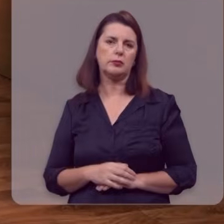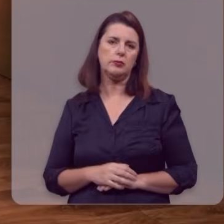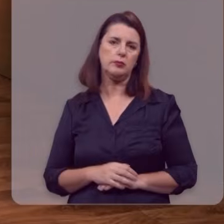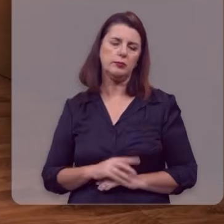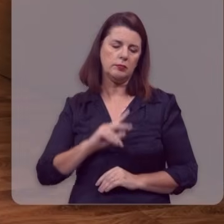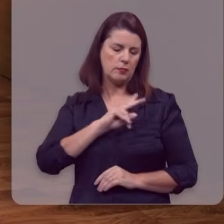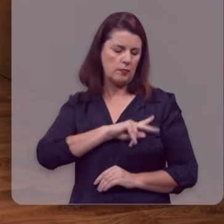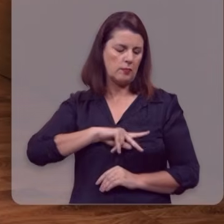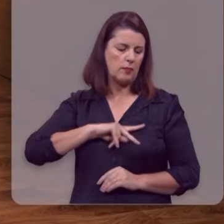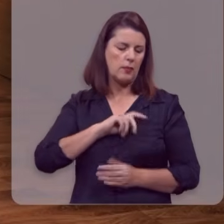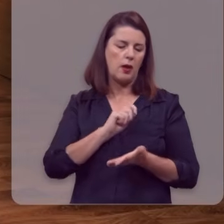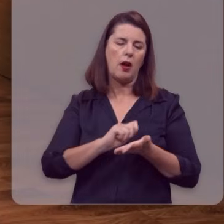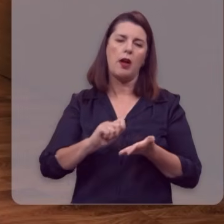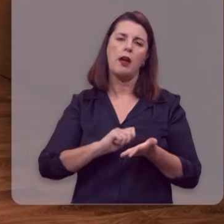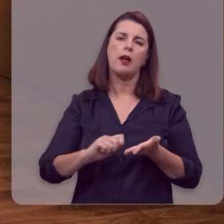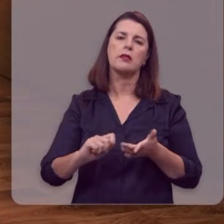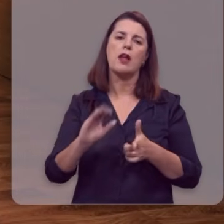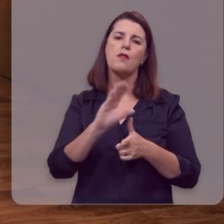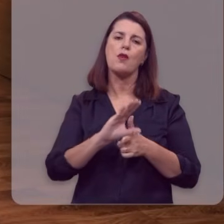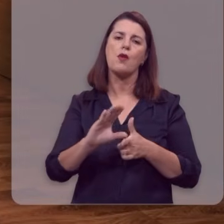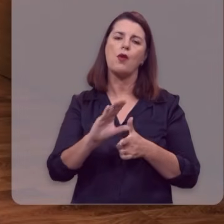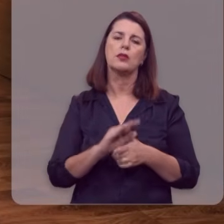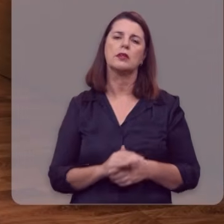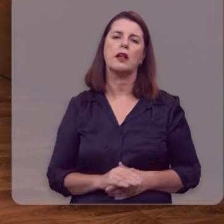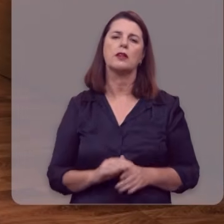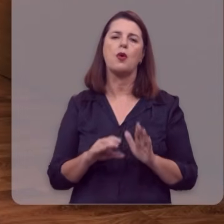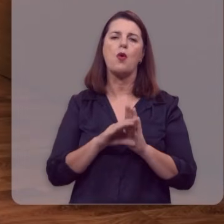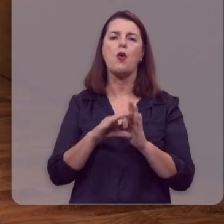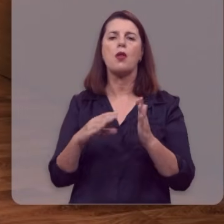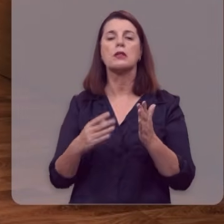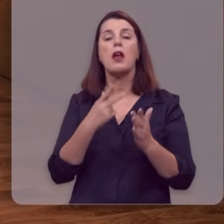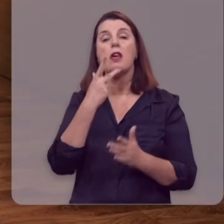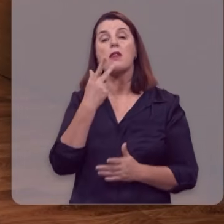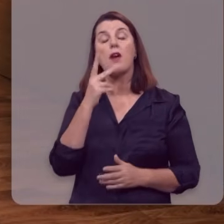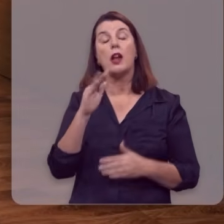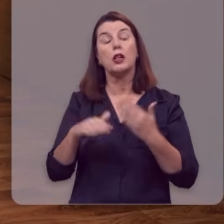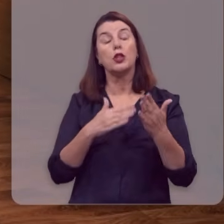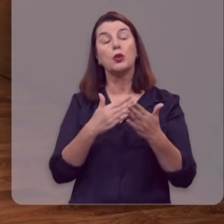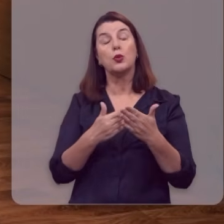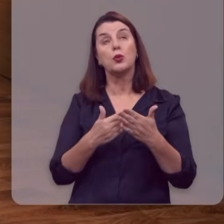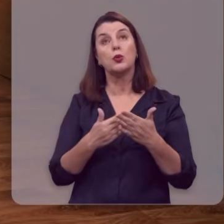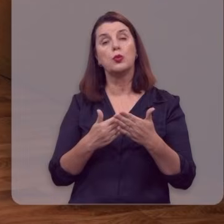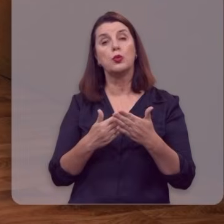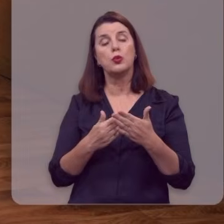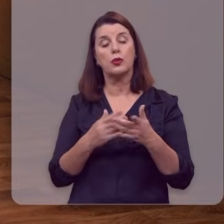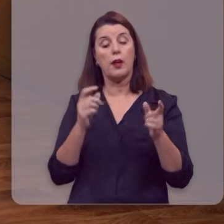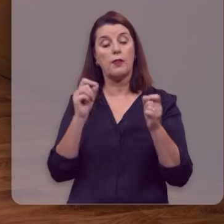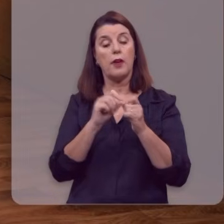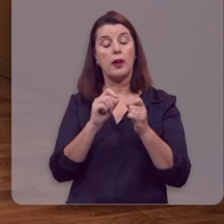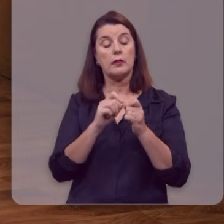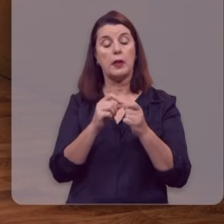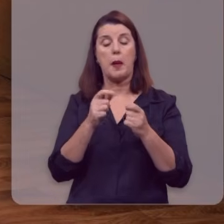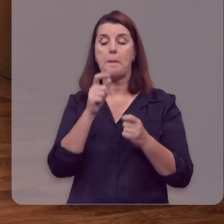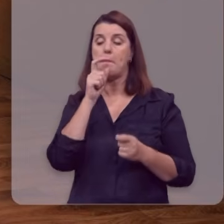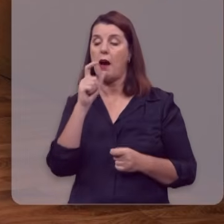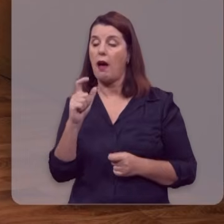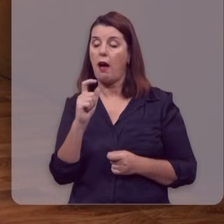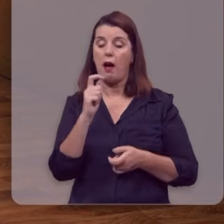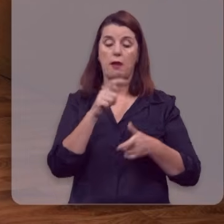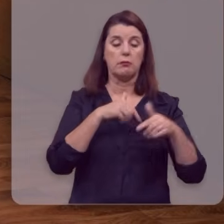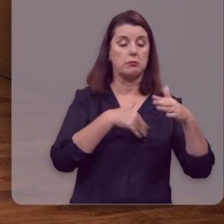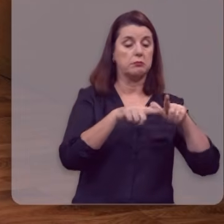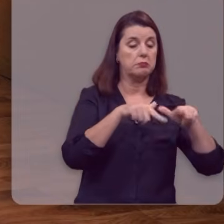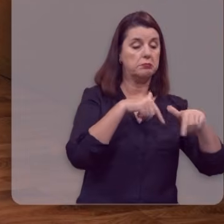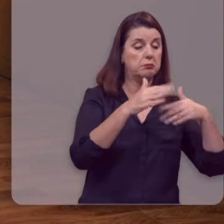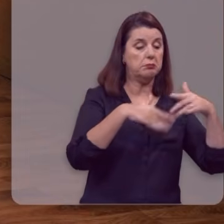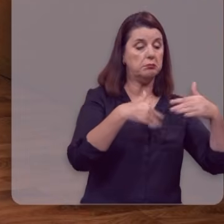O apóstolo Paulo, escrevendo aos Colossenses 3,17, diz: e tudo o que fizerdes, seja em palavra, seja em ação, fazei em nome do Senhor